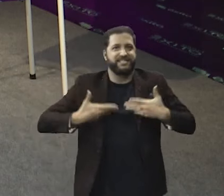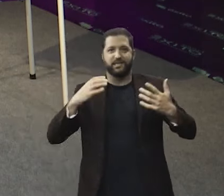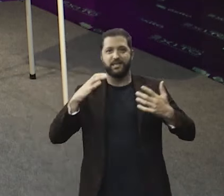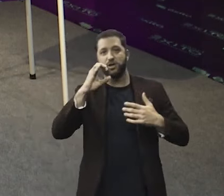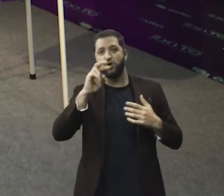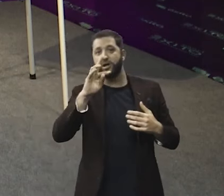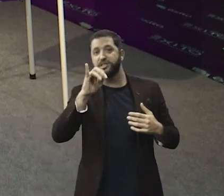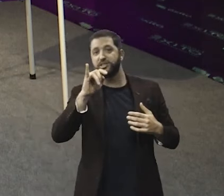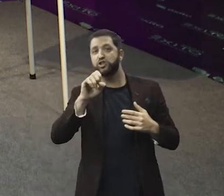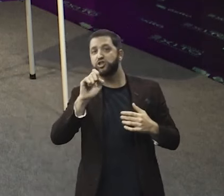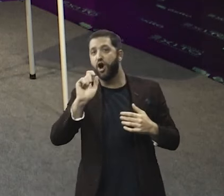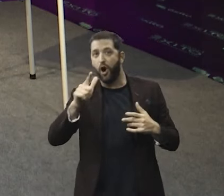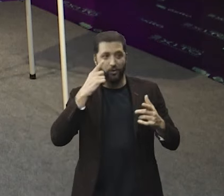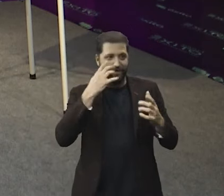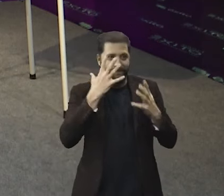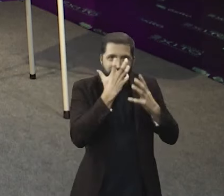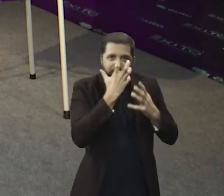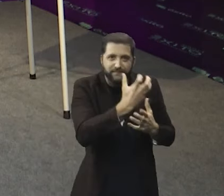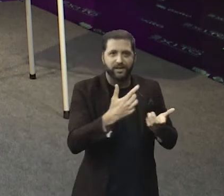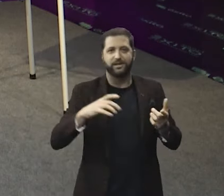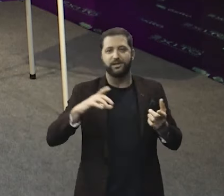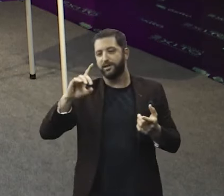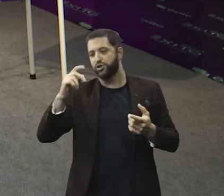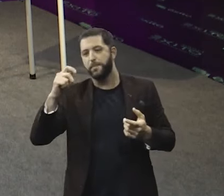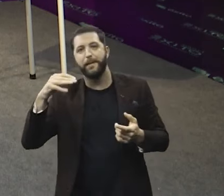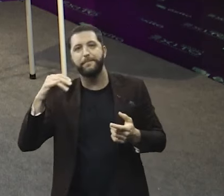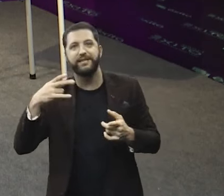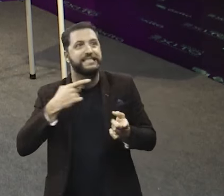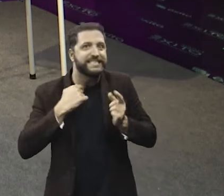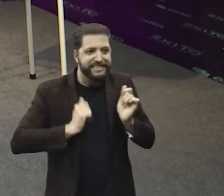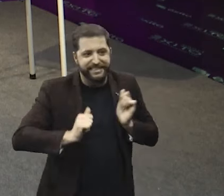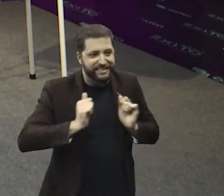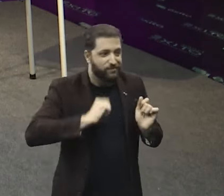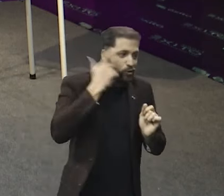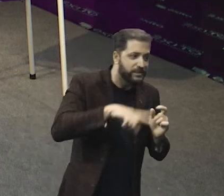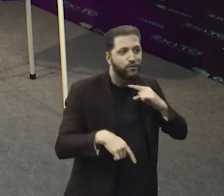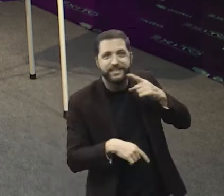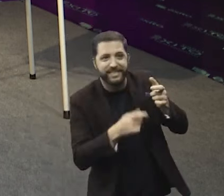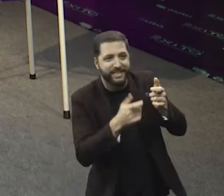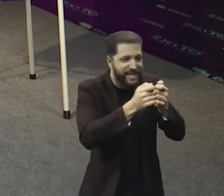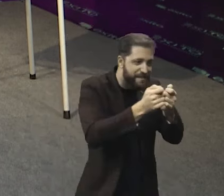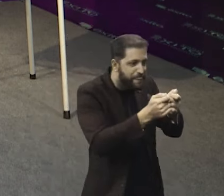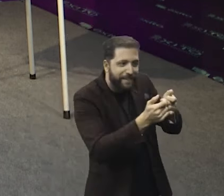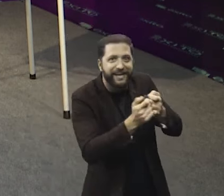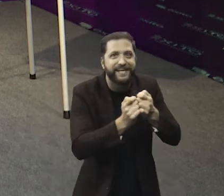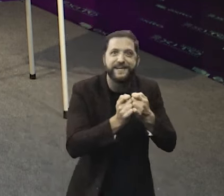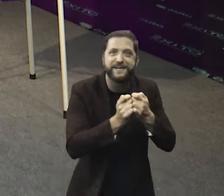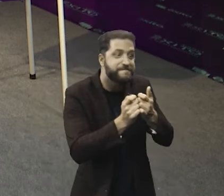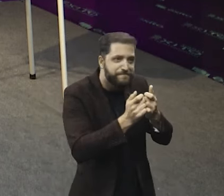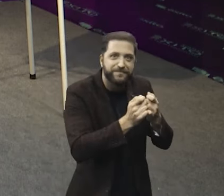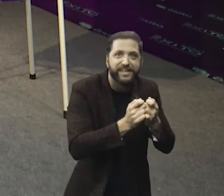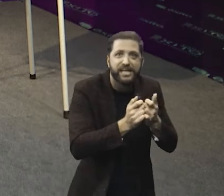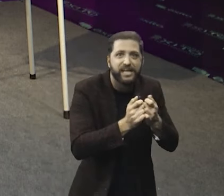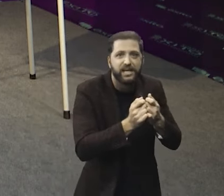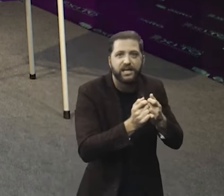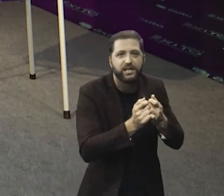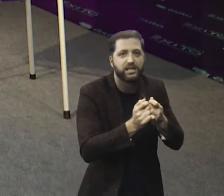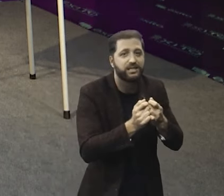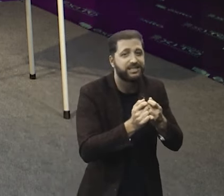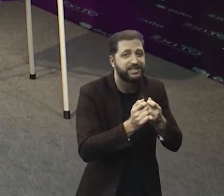aquilo dopamina você fica ansioso se vai dar certo se você vai conseguir para outro estágio Então tudo isso faz com que